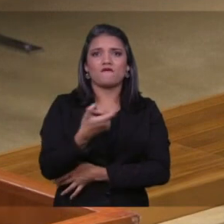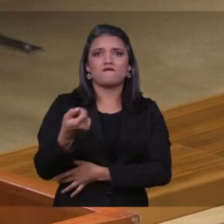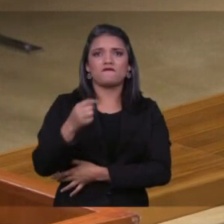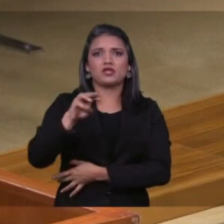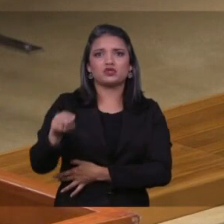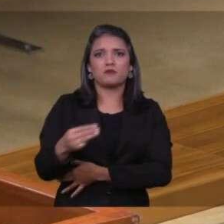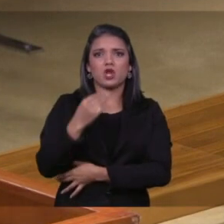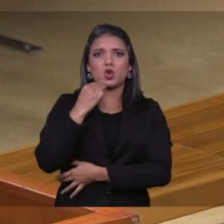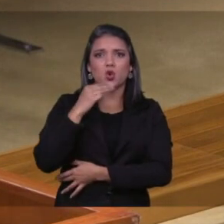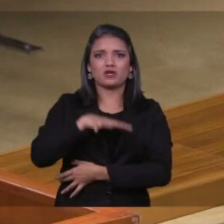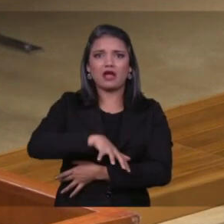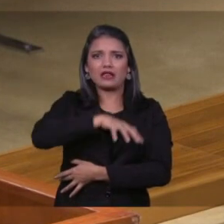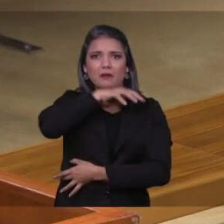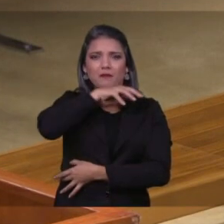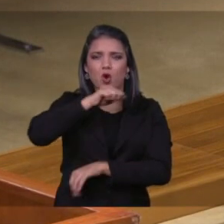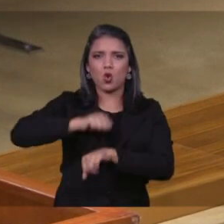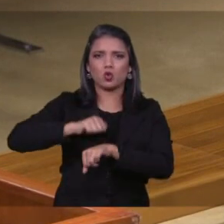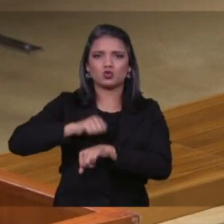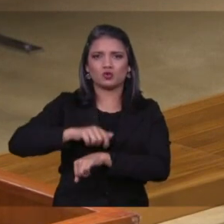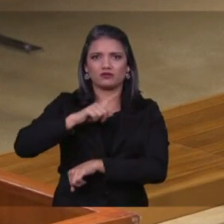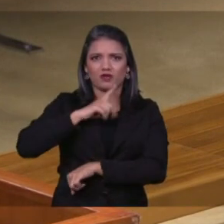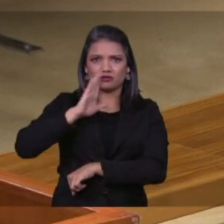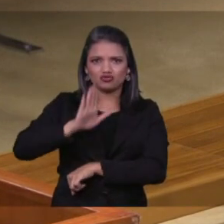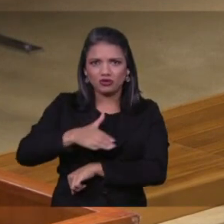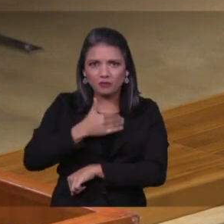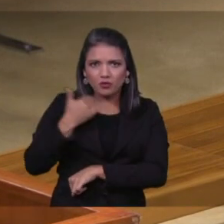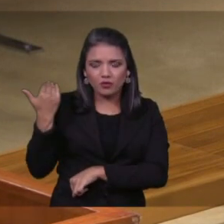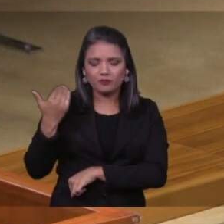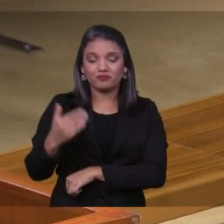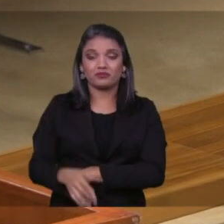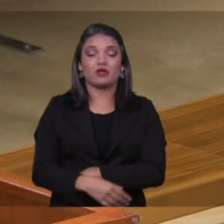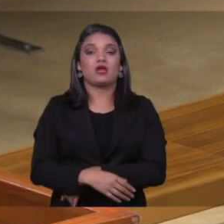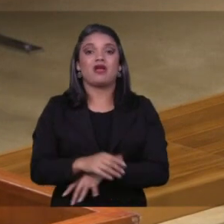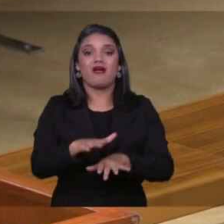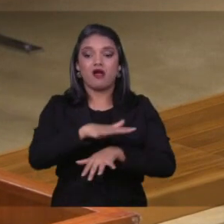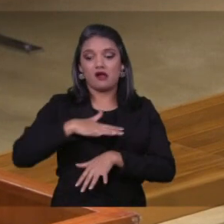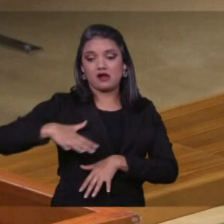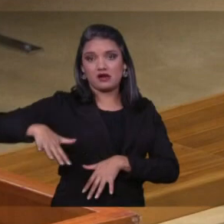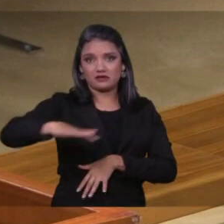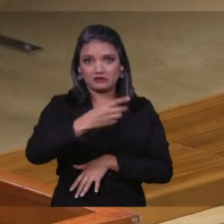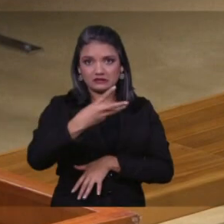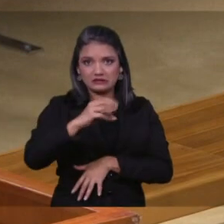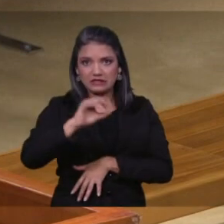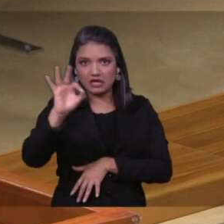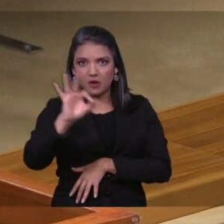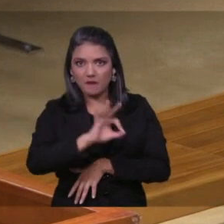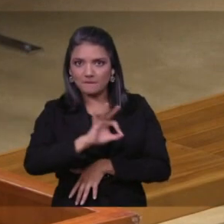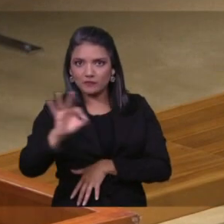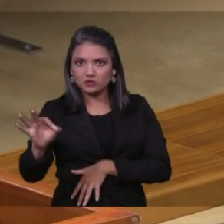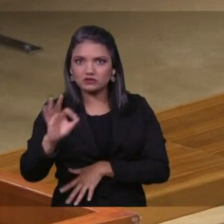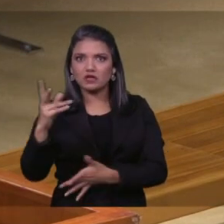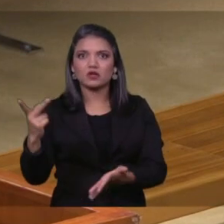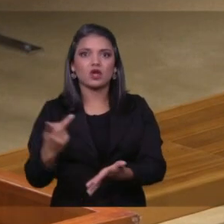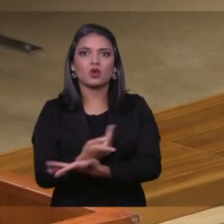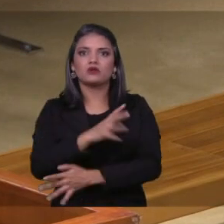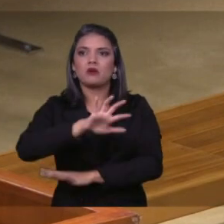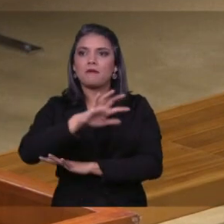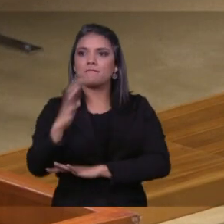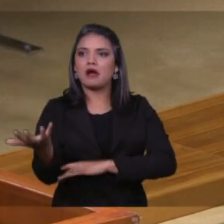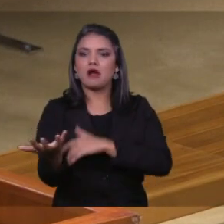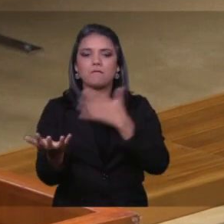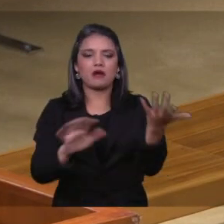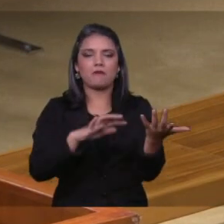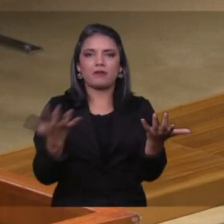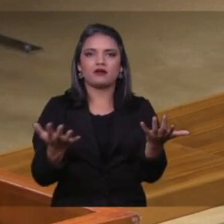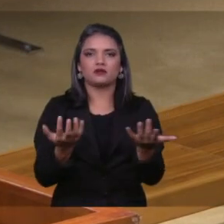vertebrados. Estima-se que 30% da área total tenha sido afetada por desmatamentos, queimadas e